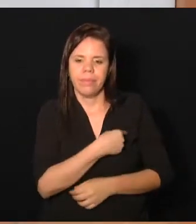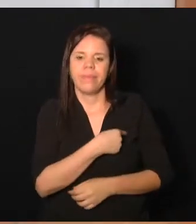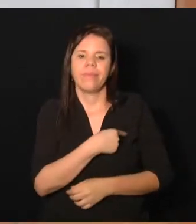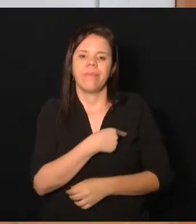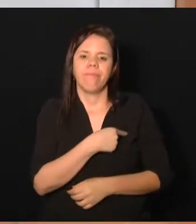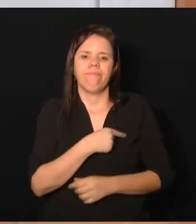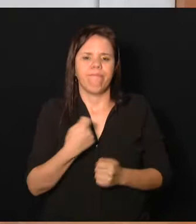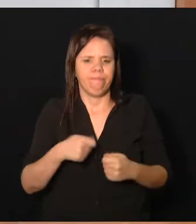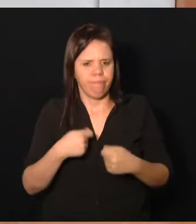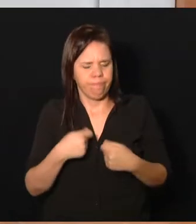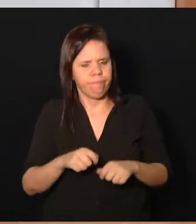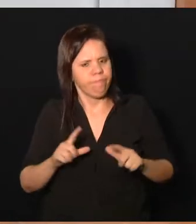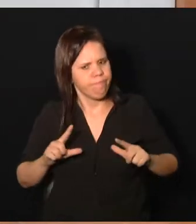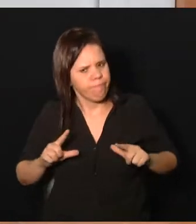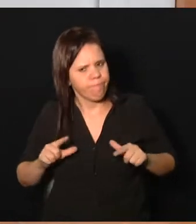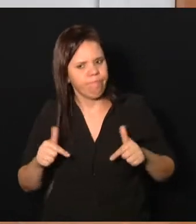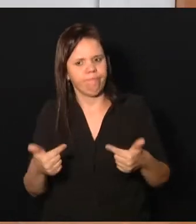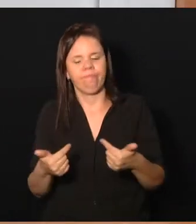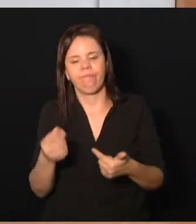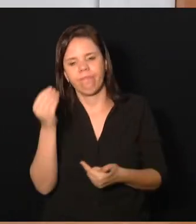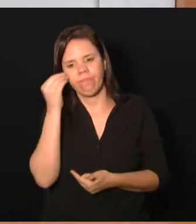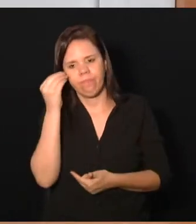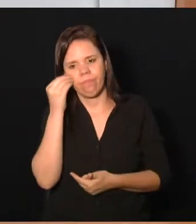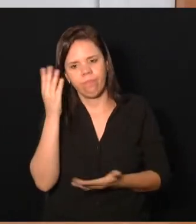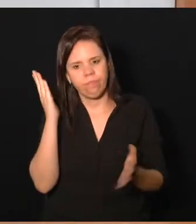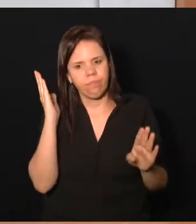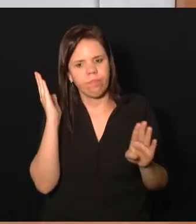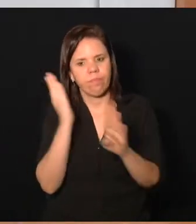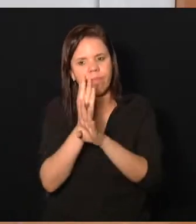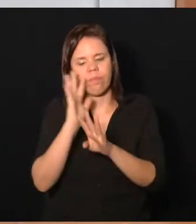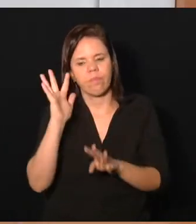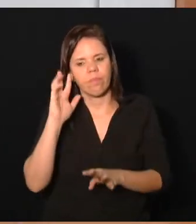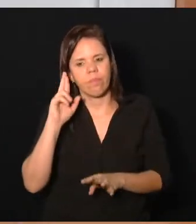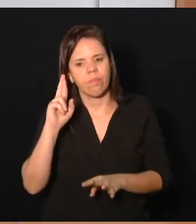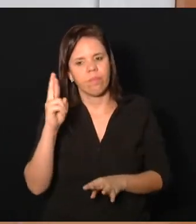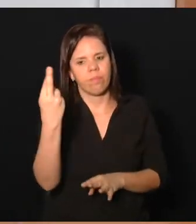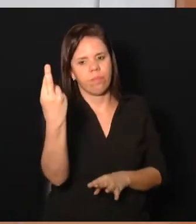mobilize e tente achar o caminho mais correto.